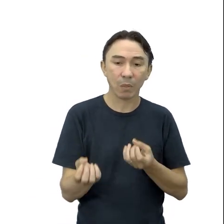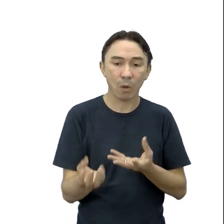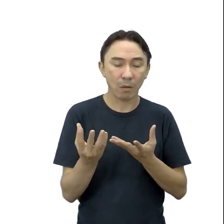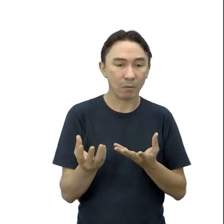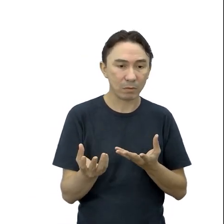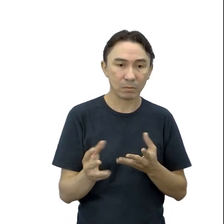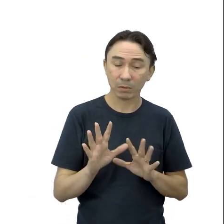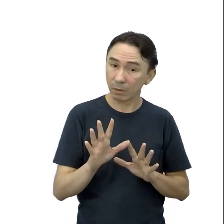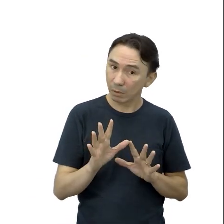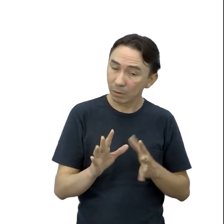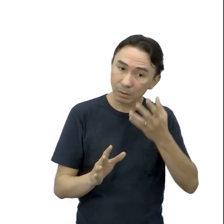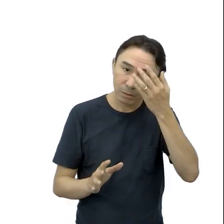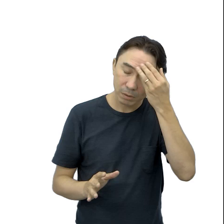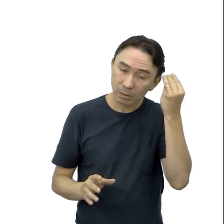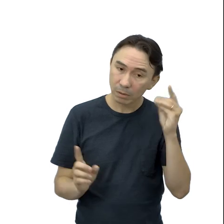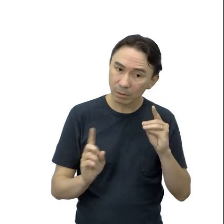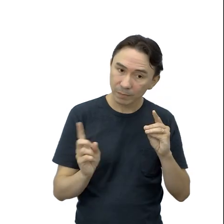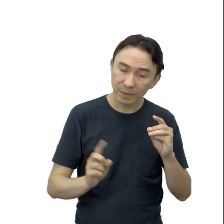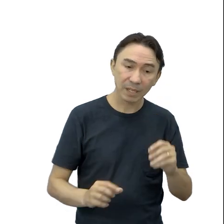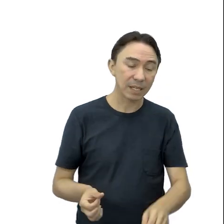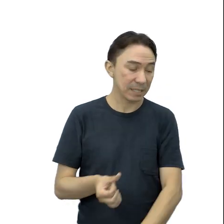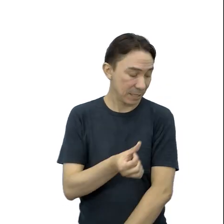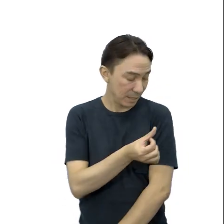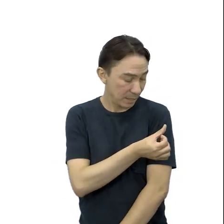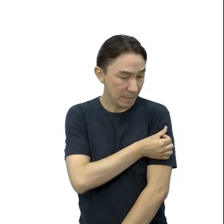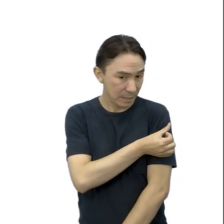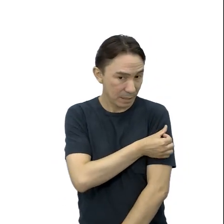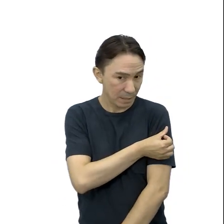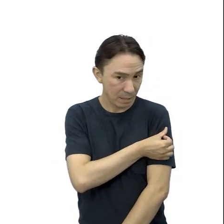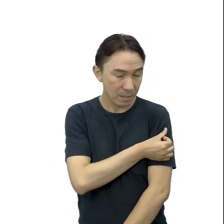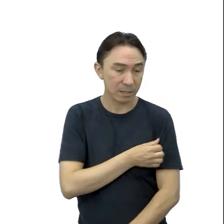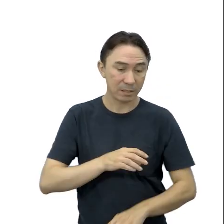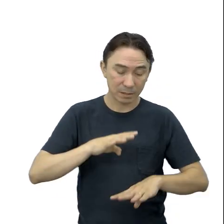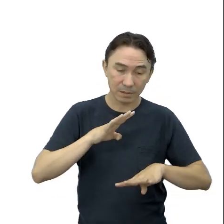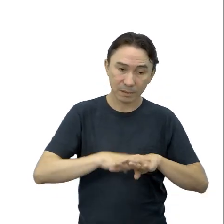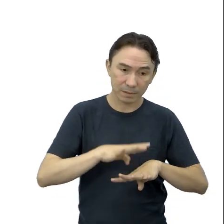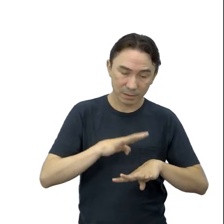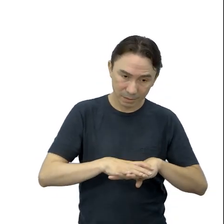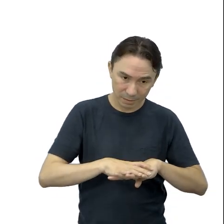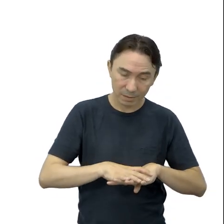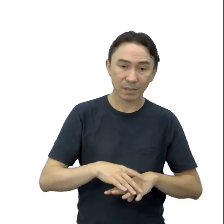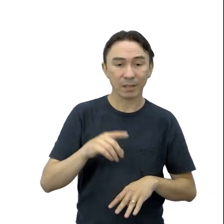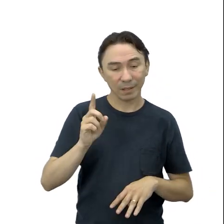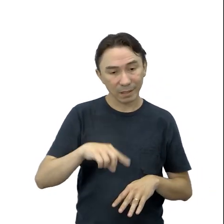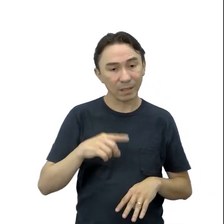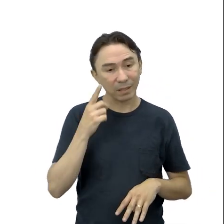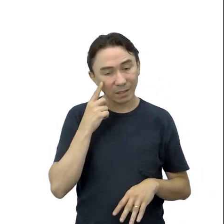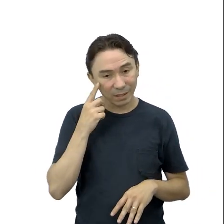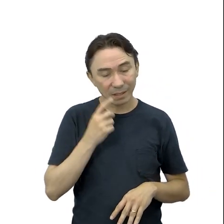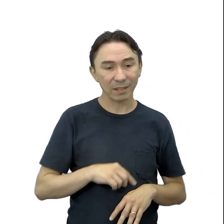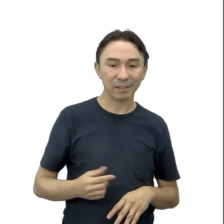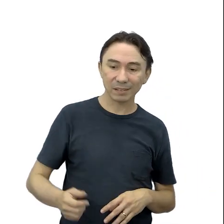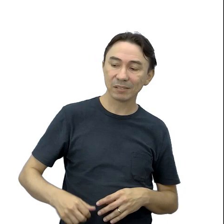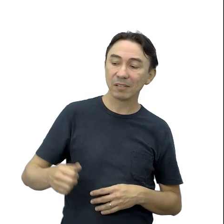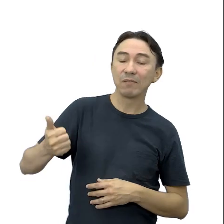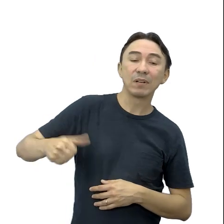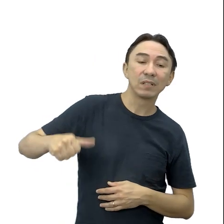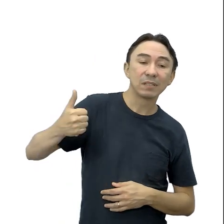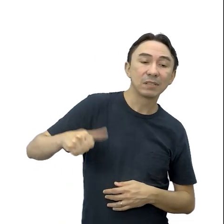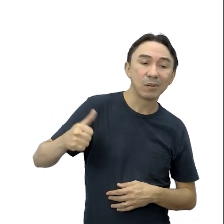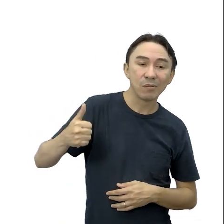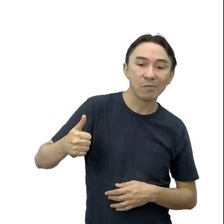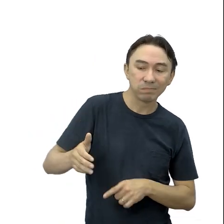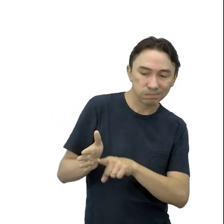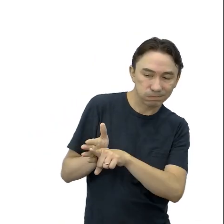estou olhando a sexta série de matemática da avaliação diagnóstica de entrada de uma determinada diretoria de ensino.